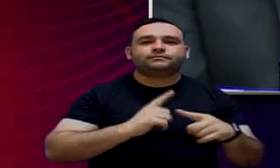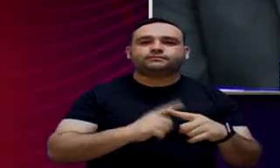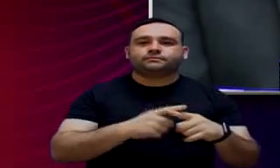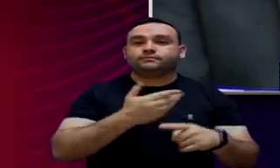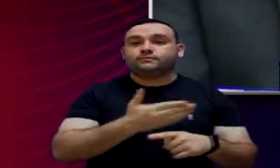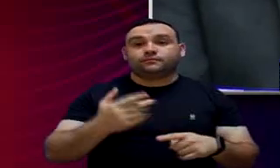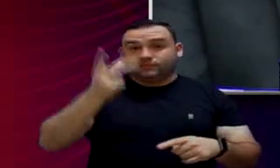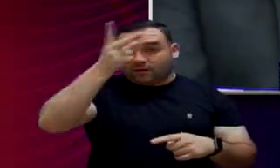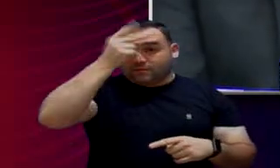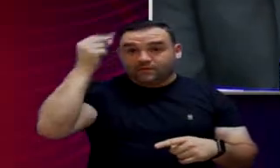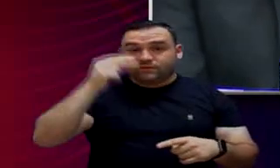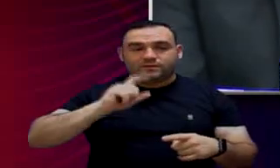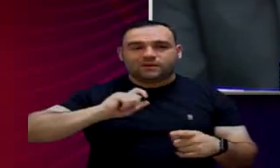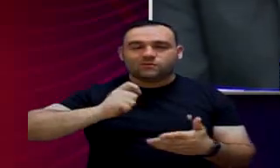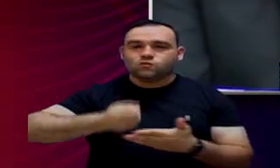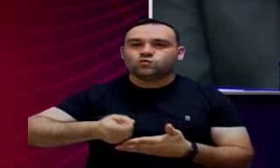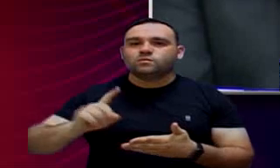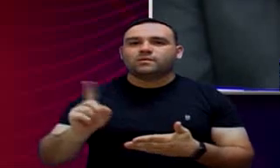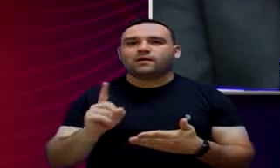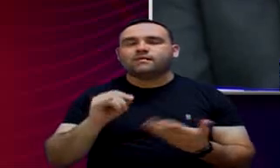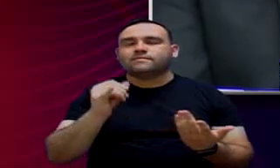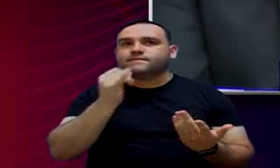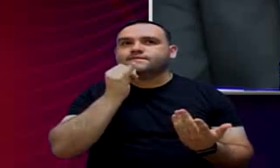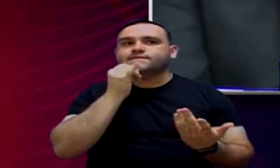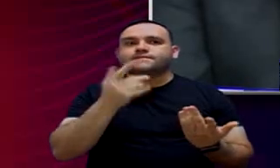a Prefeitura não paga